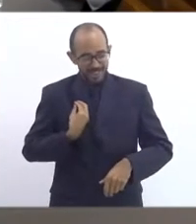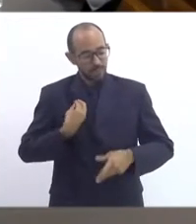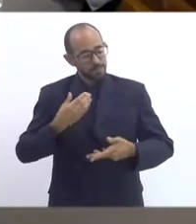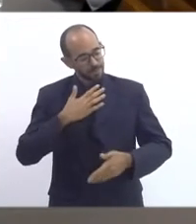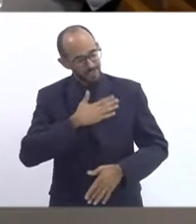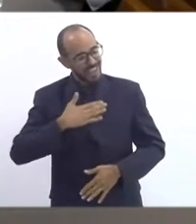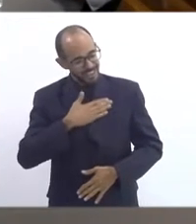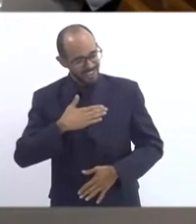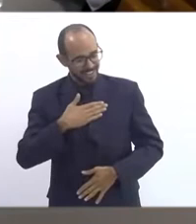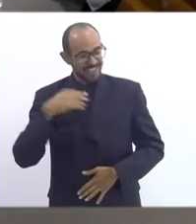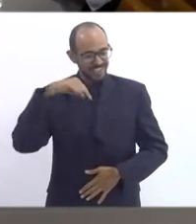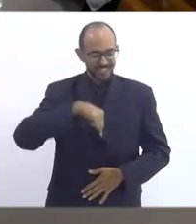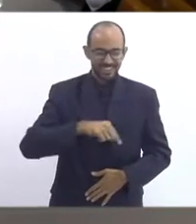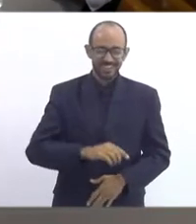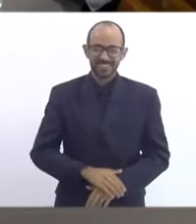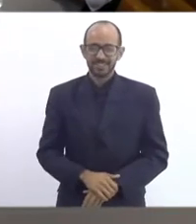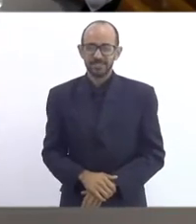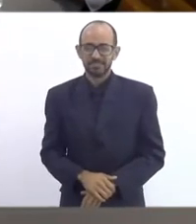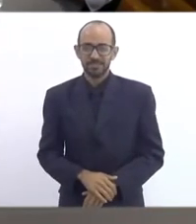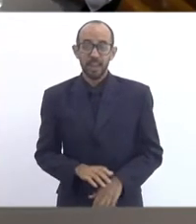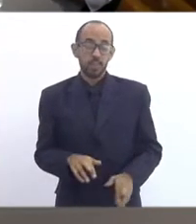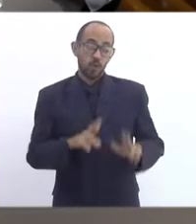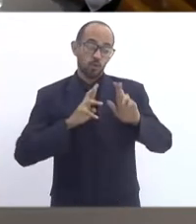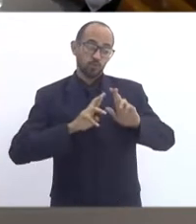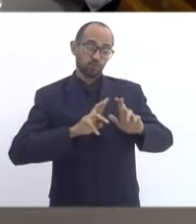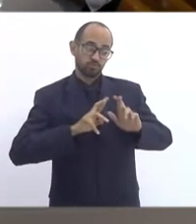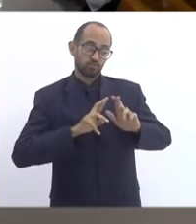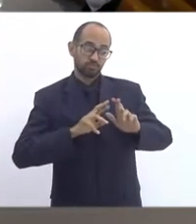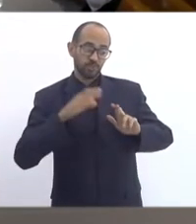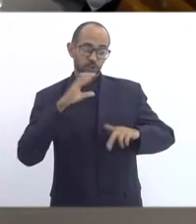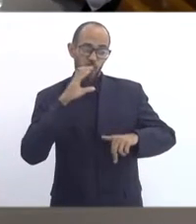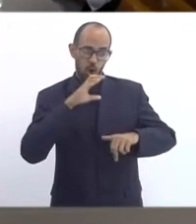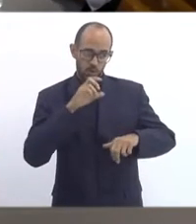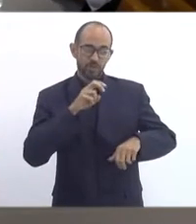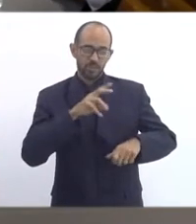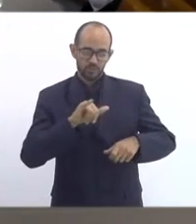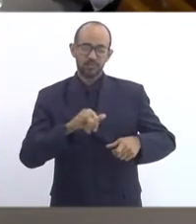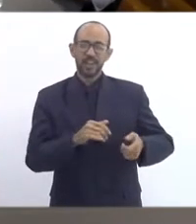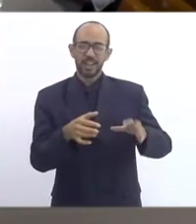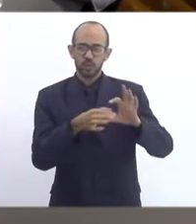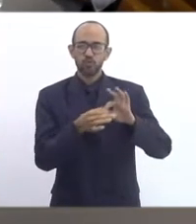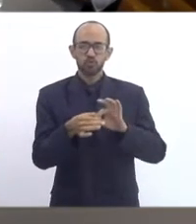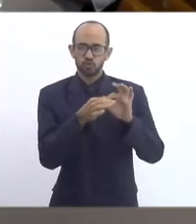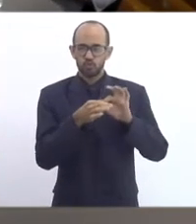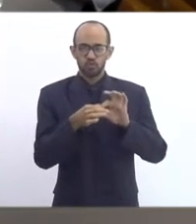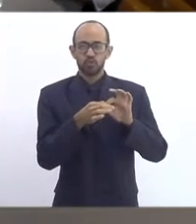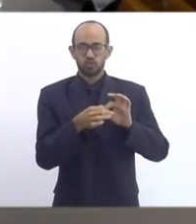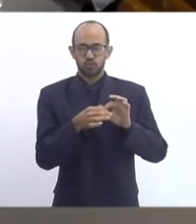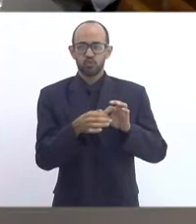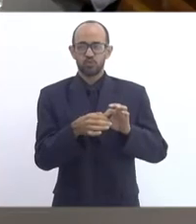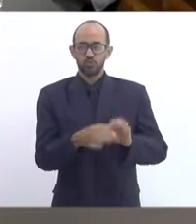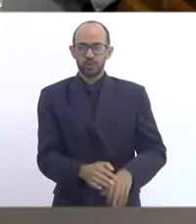aqui. Em breve nós estaremos todos juntos numa só voz, deputado.